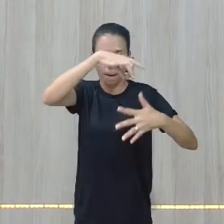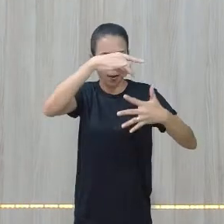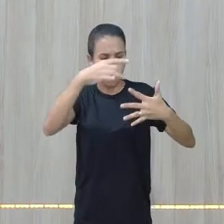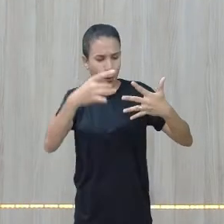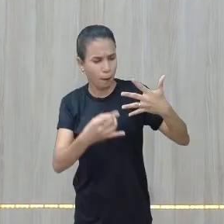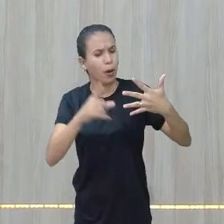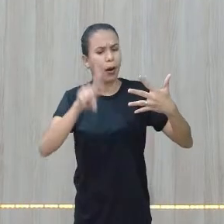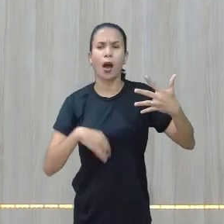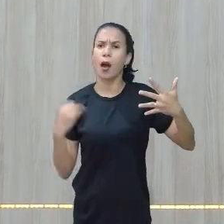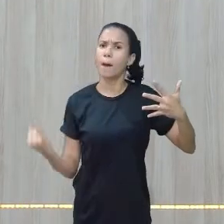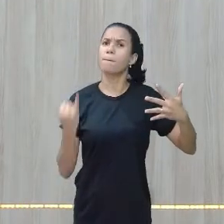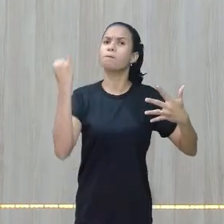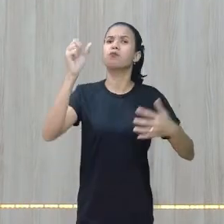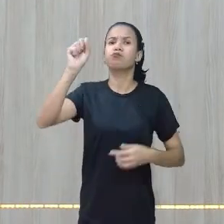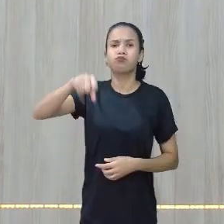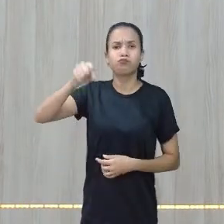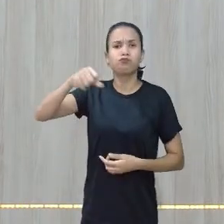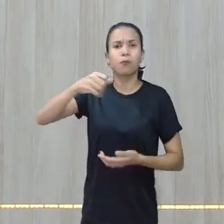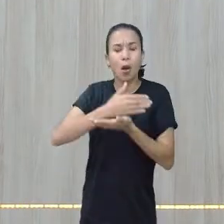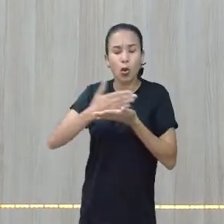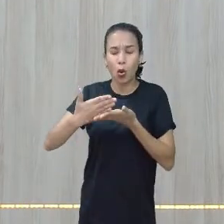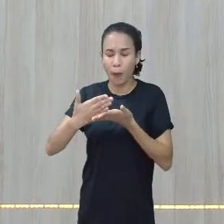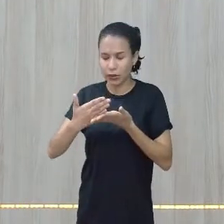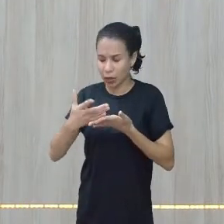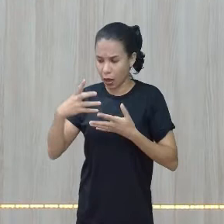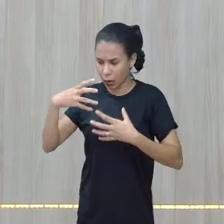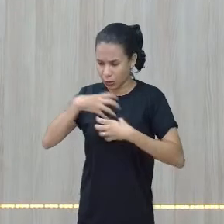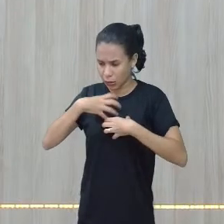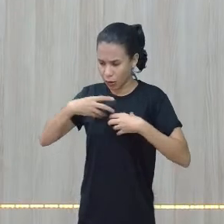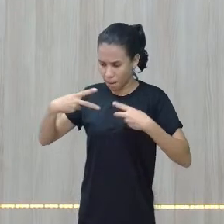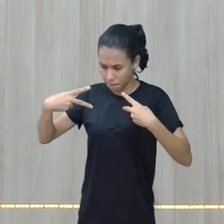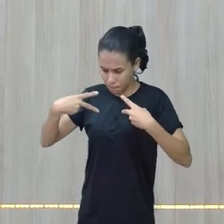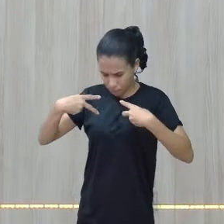são importantes e ele vai começar a se perceber